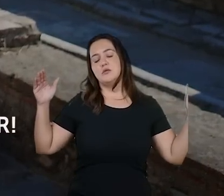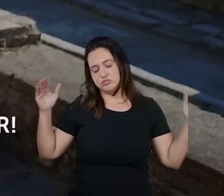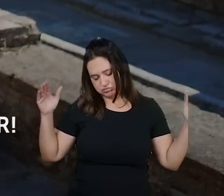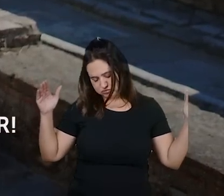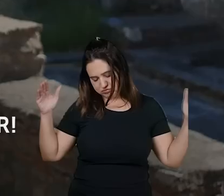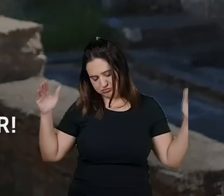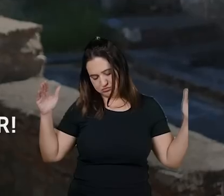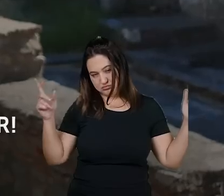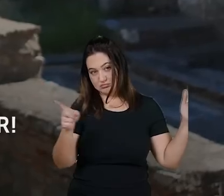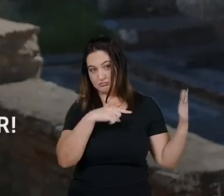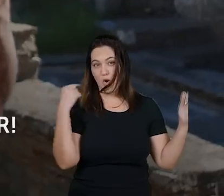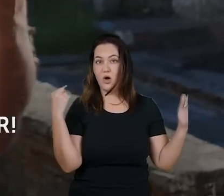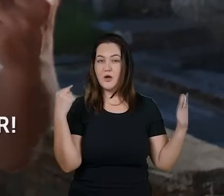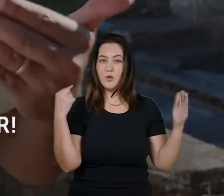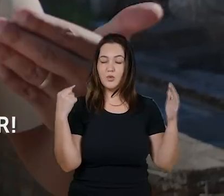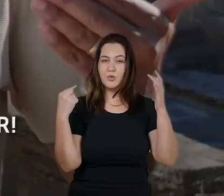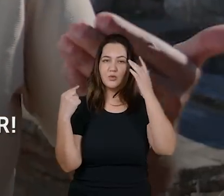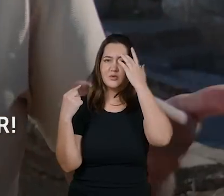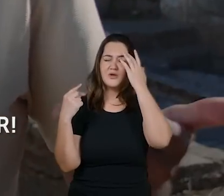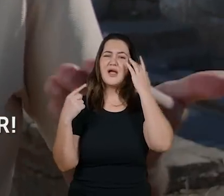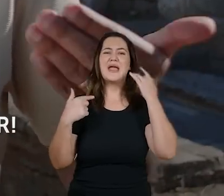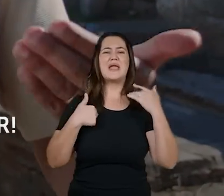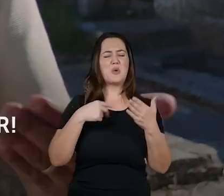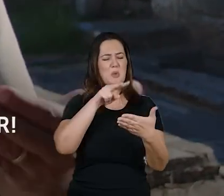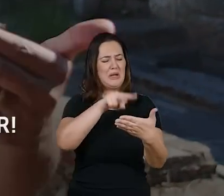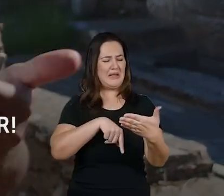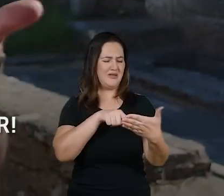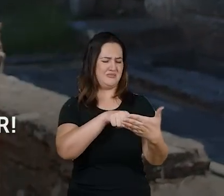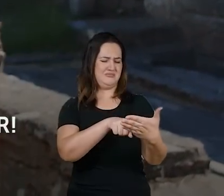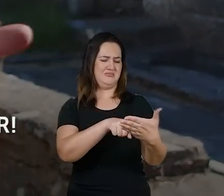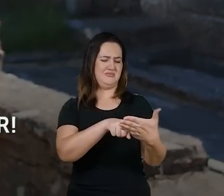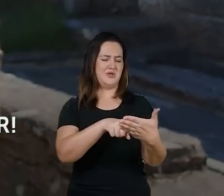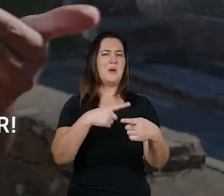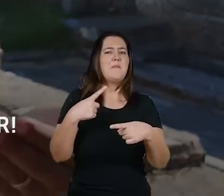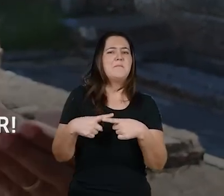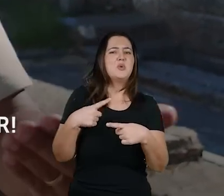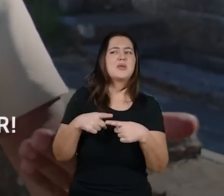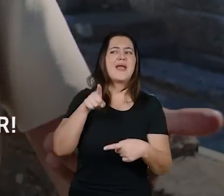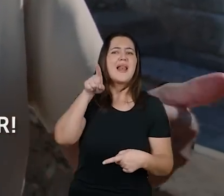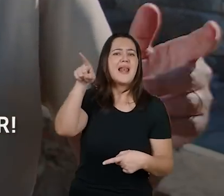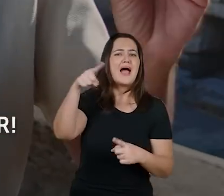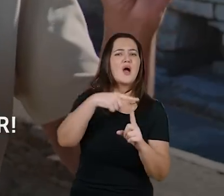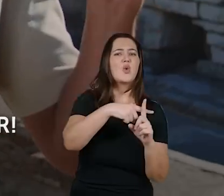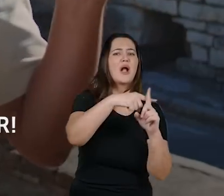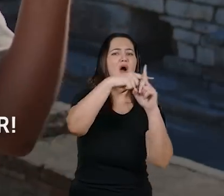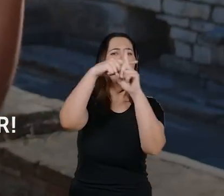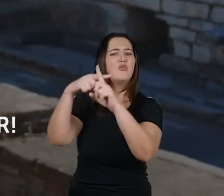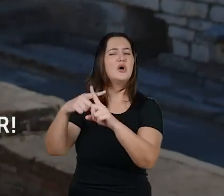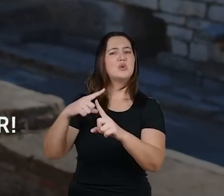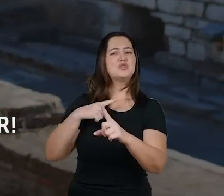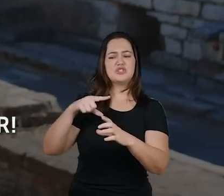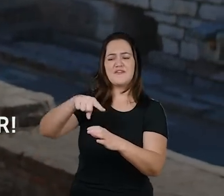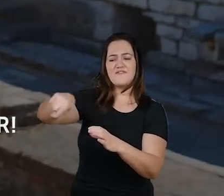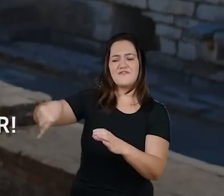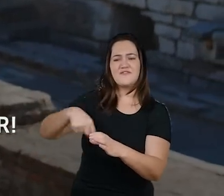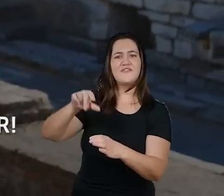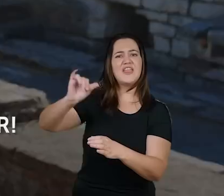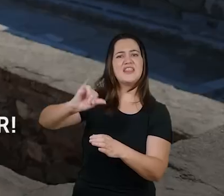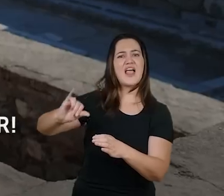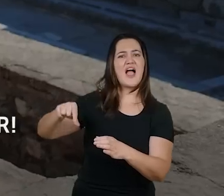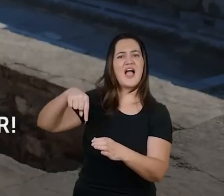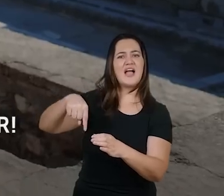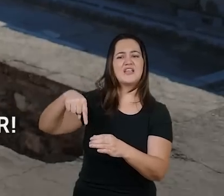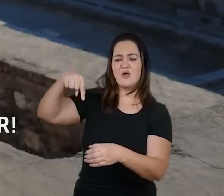me perguntei por que na cruz do Calvário havia um vaso cheio de vinagre. Eu agora tenho uma hipótese para responder